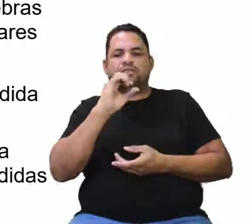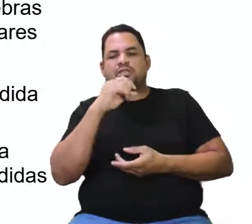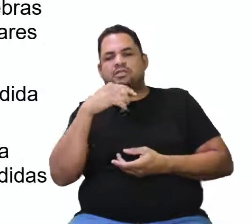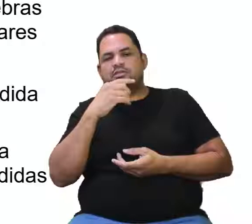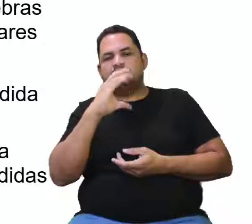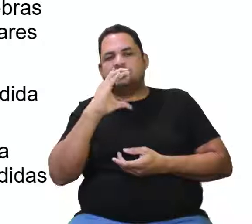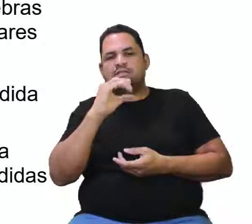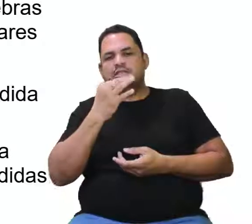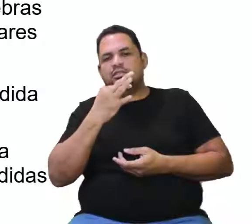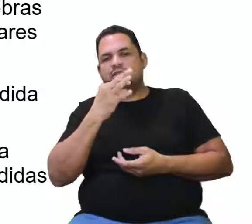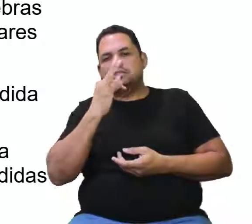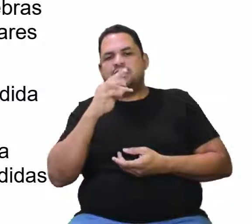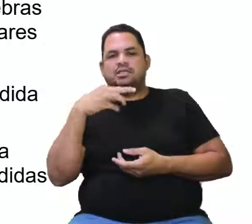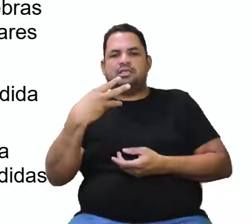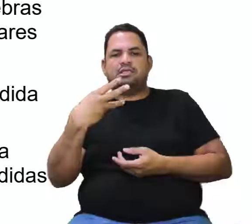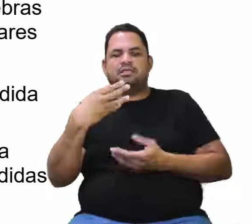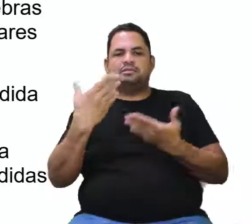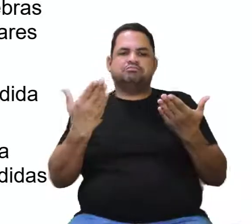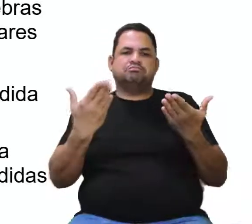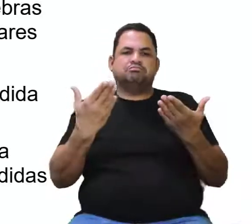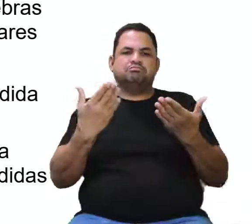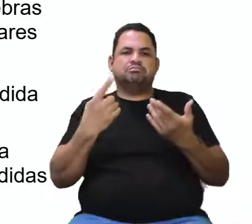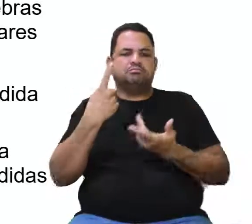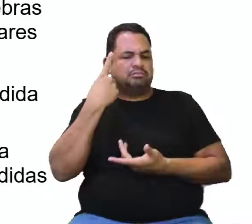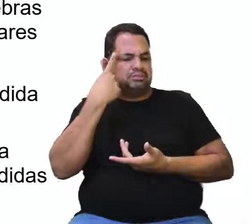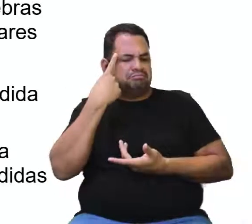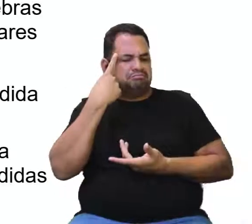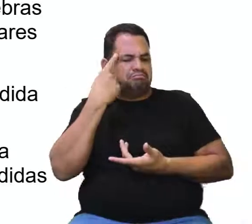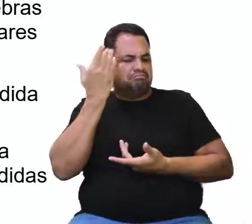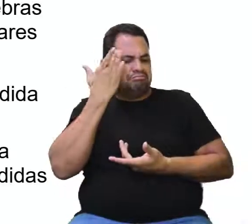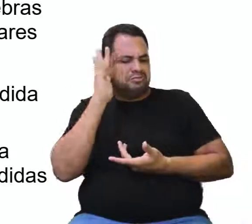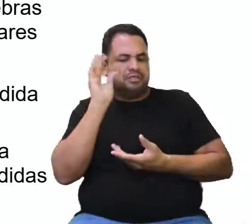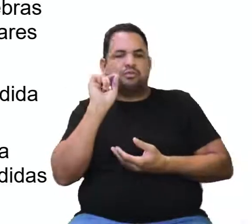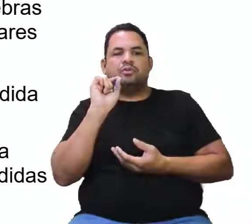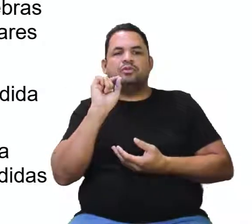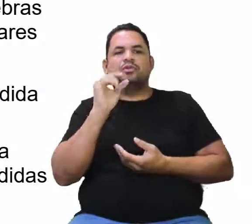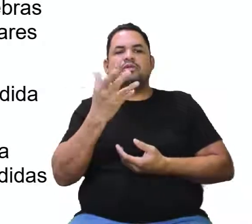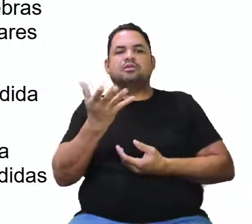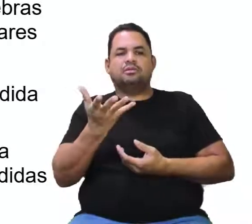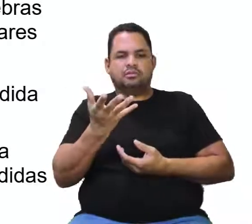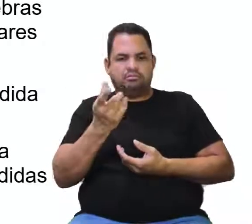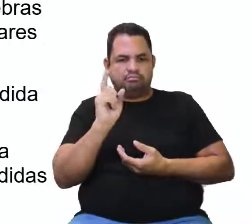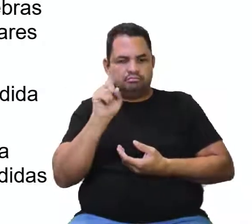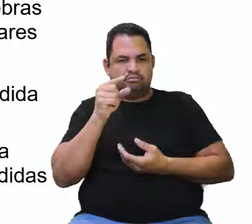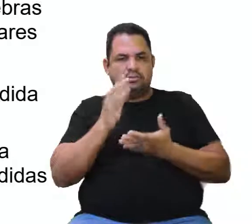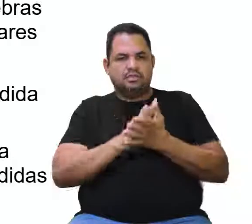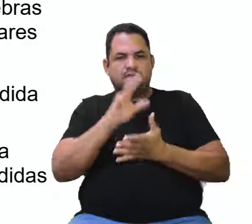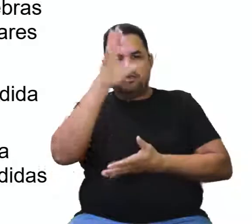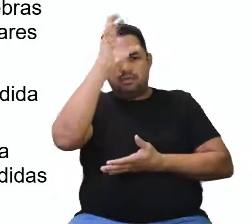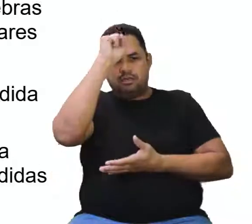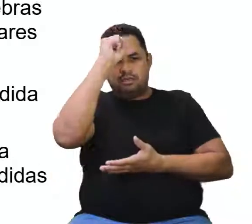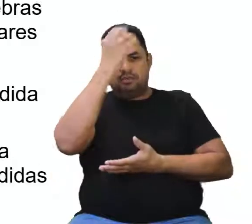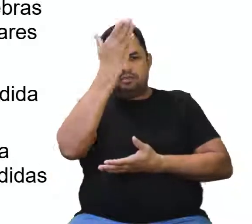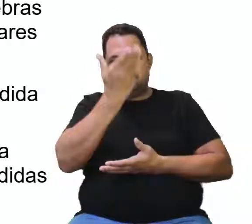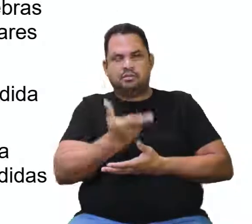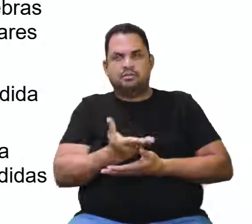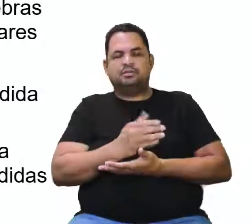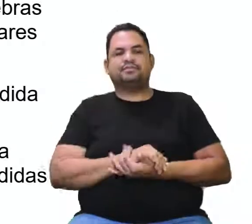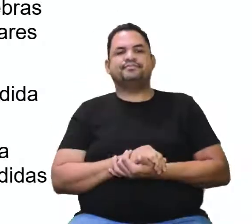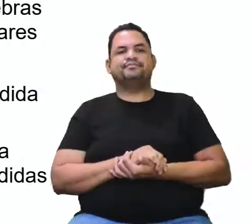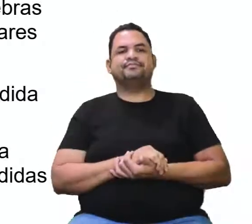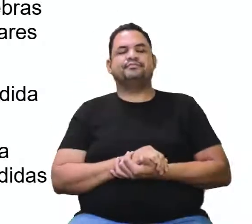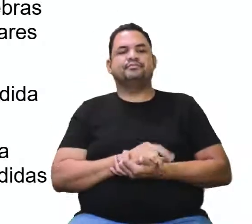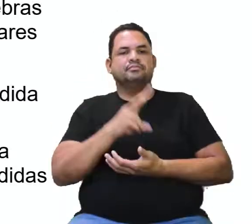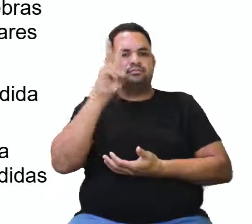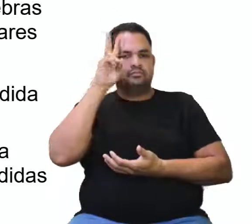na T1, na T3. Aí você não sabe o que é. Então, agora a gente vai aprender um pouquinho mais sobre isso.